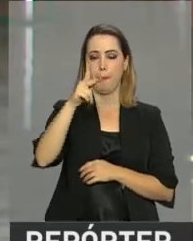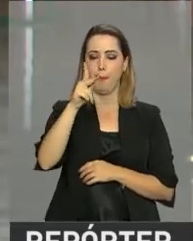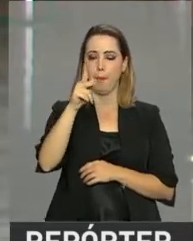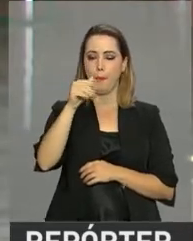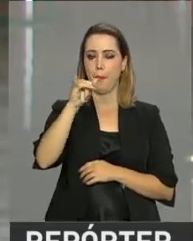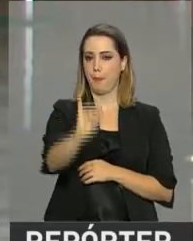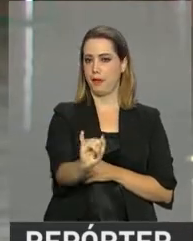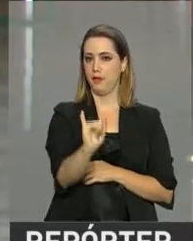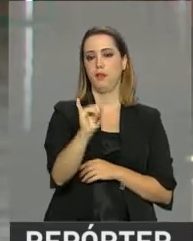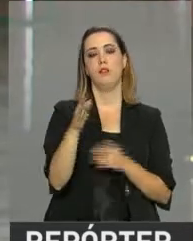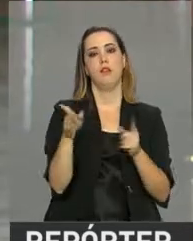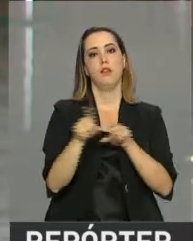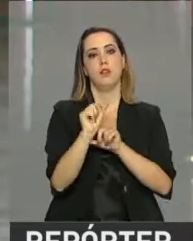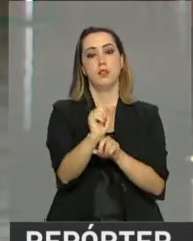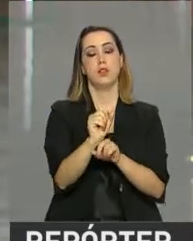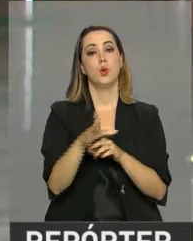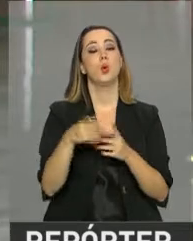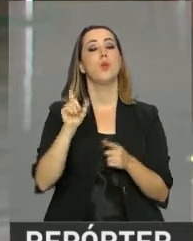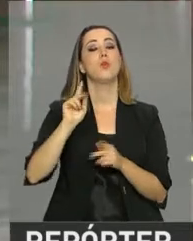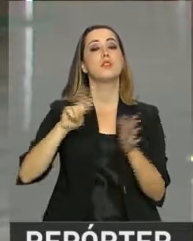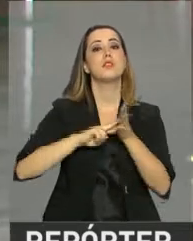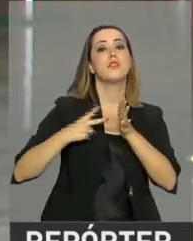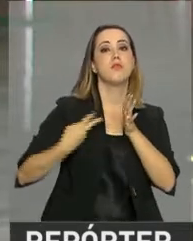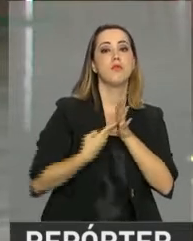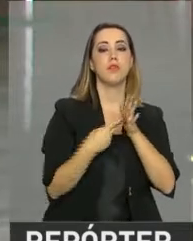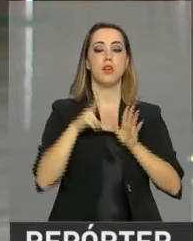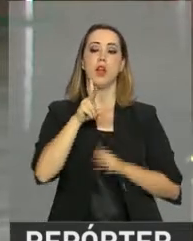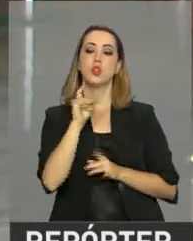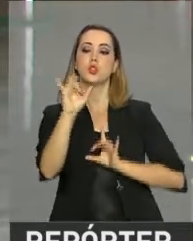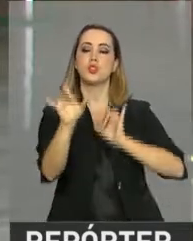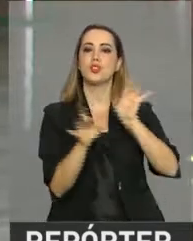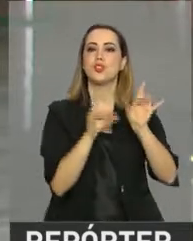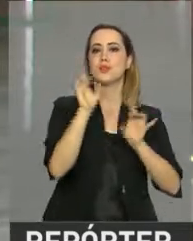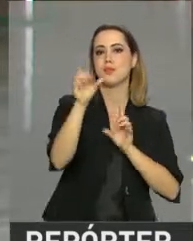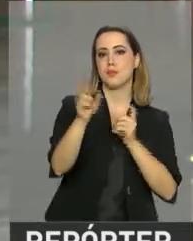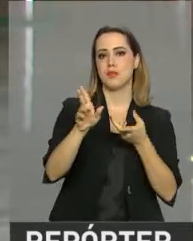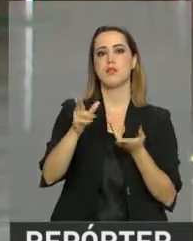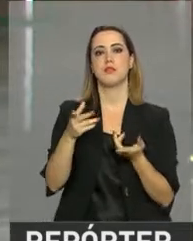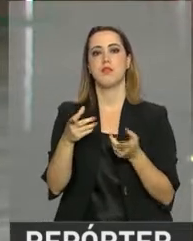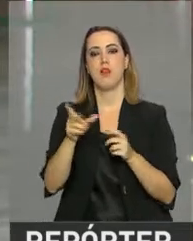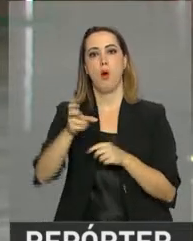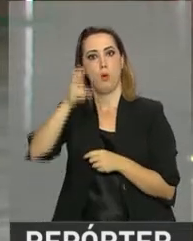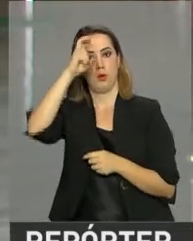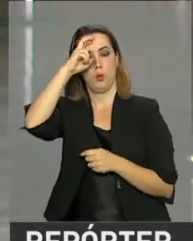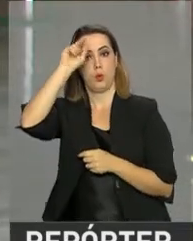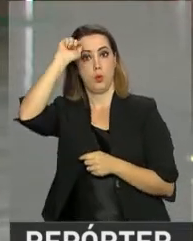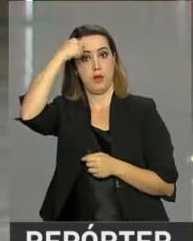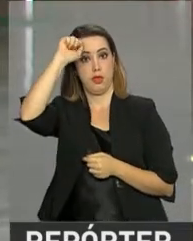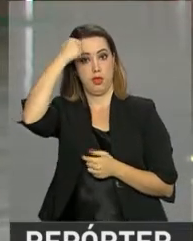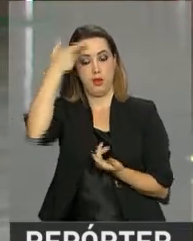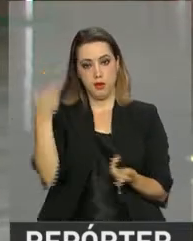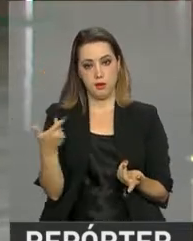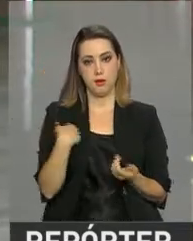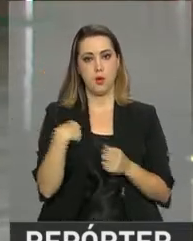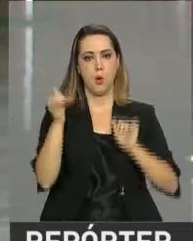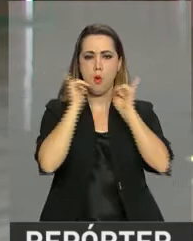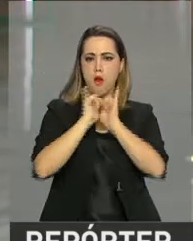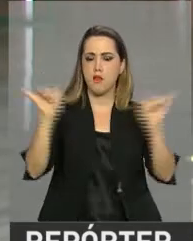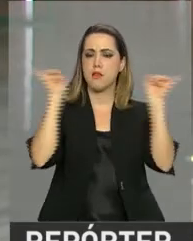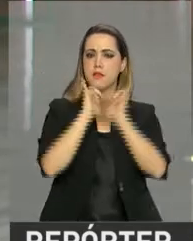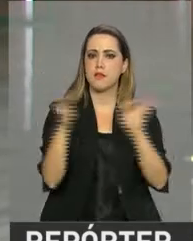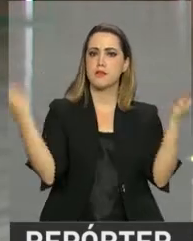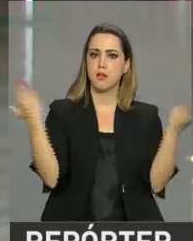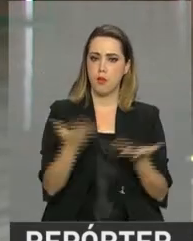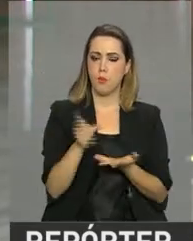consciência negra e por conta disso o ministro da justiça e cidadania alexandre de moraes lança no salão